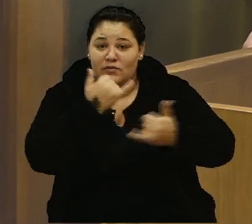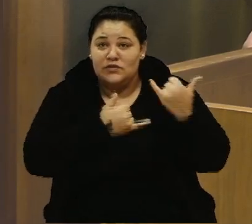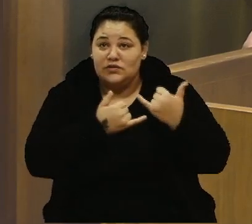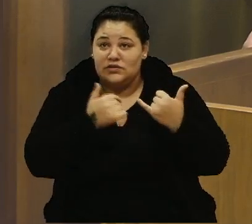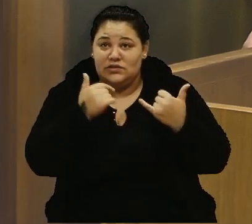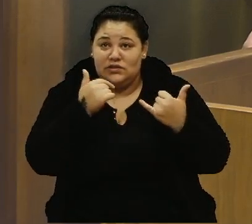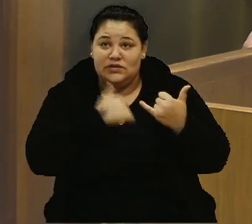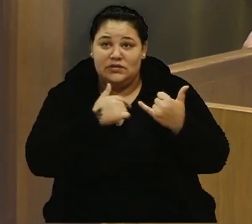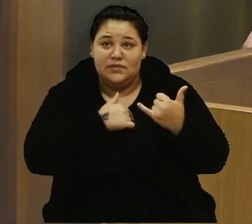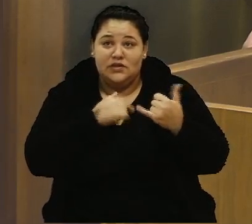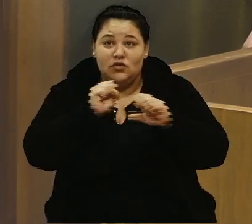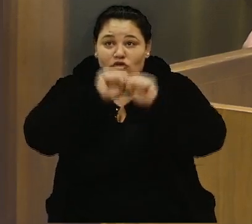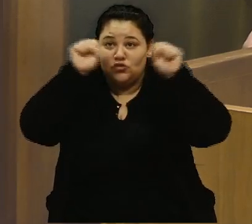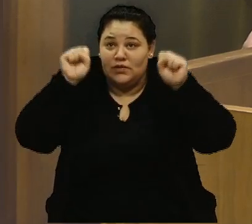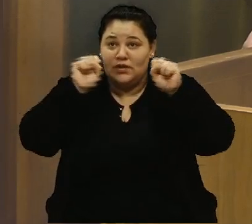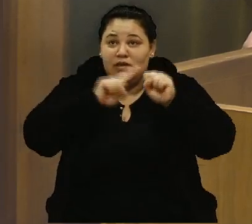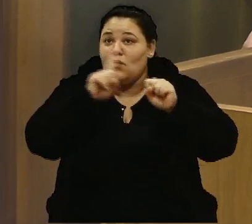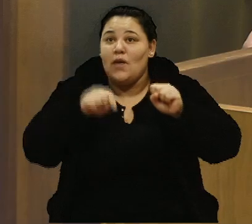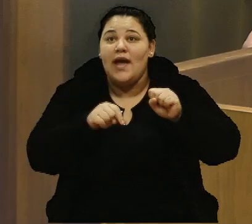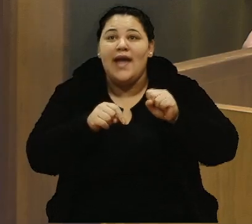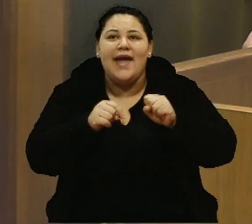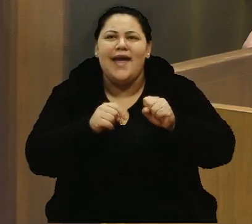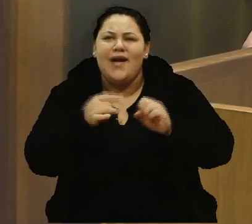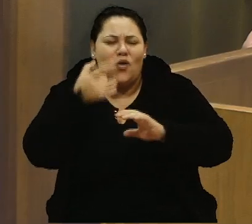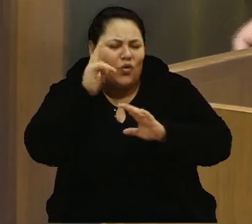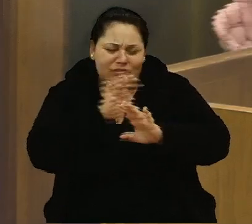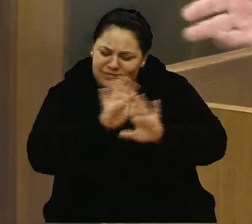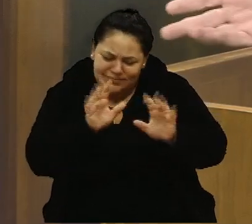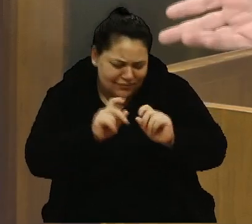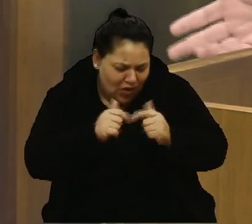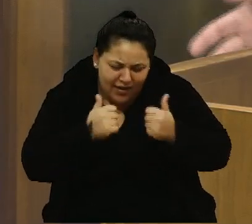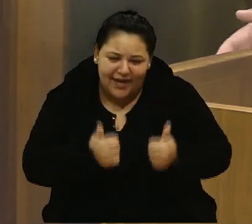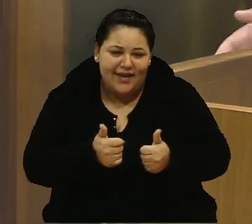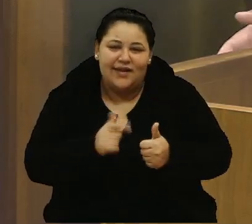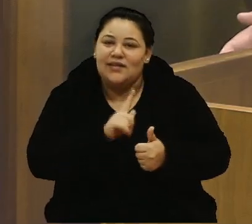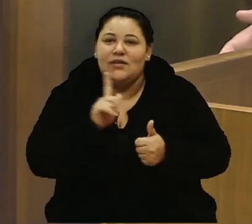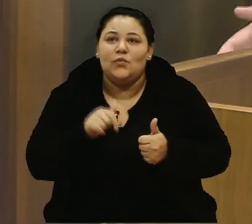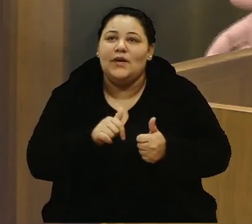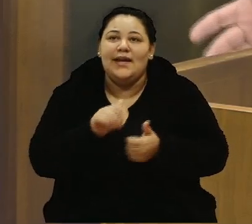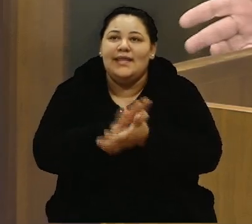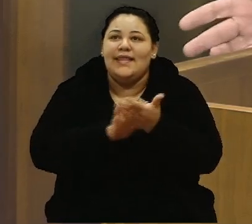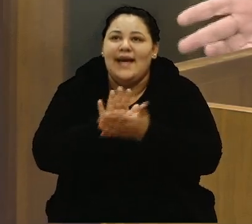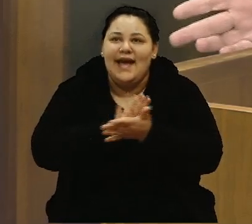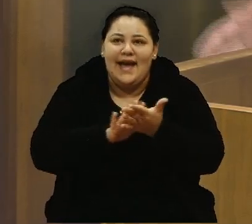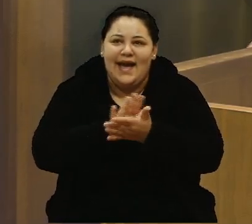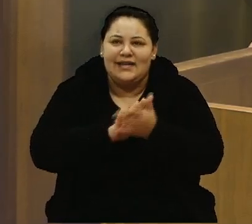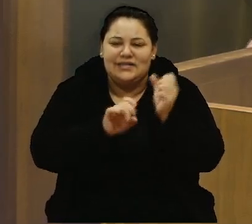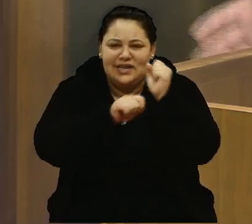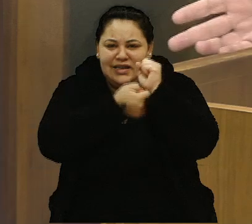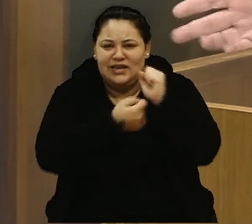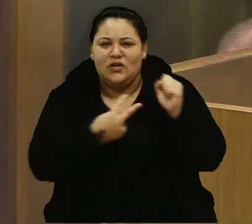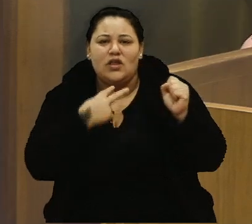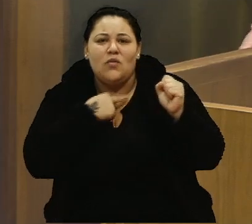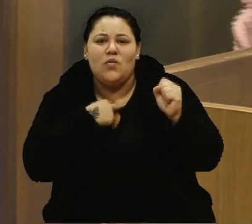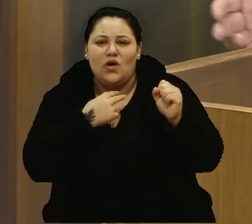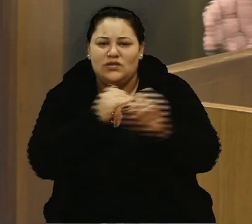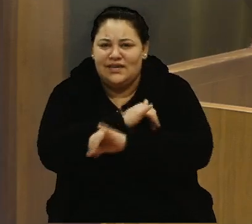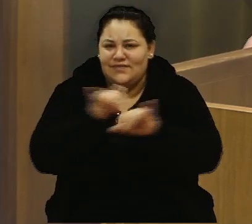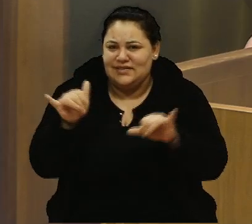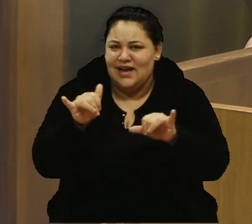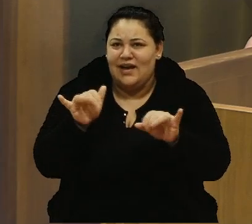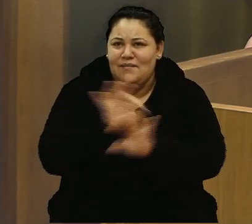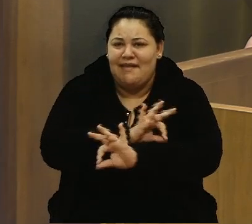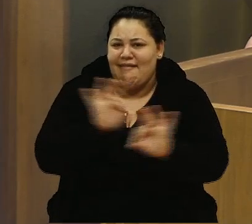fui ontem com privilégio de você. Mas enfim, vai ser ele passado, não é nada de de segredo que não possa ser passado para ninguém, é